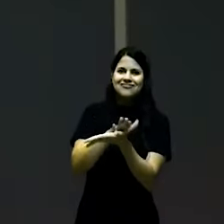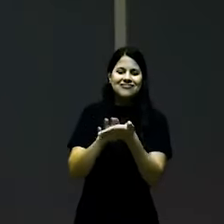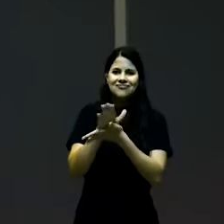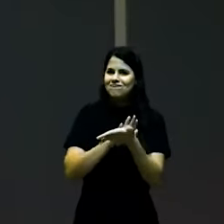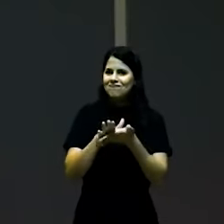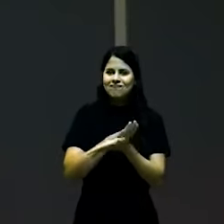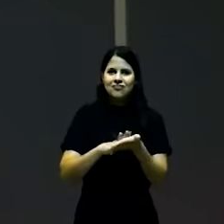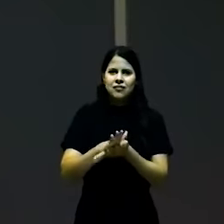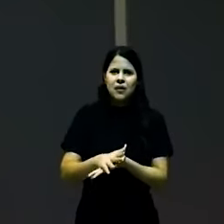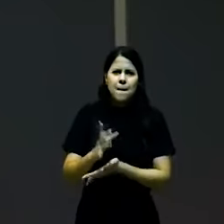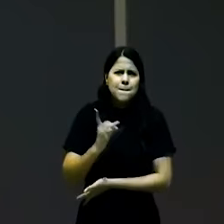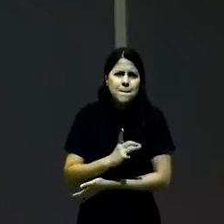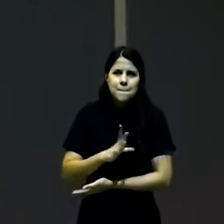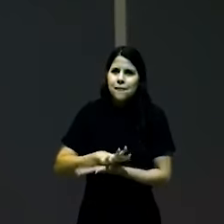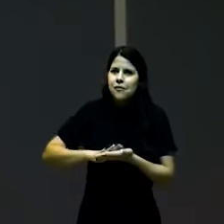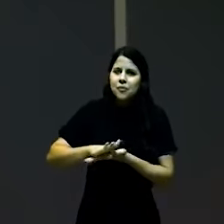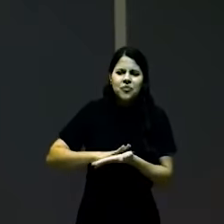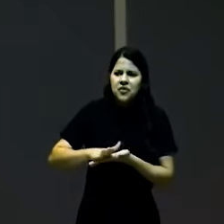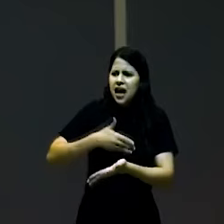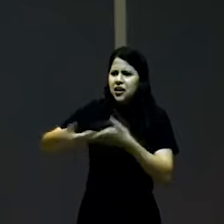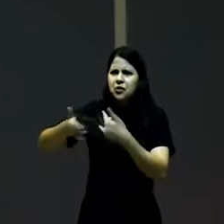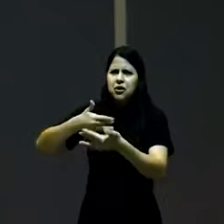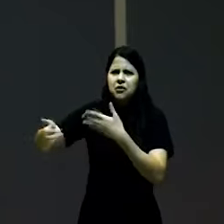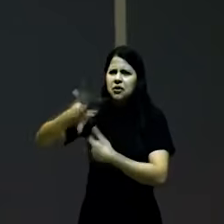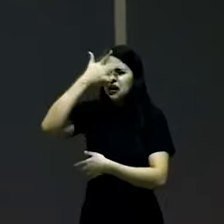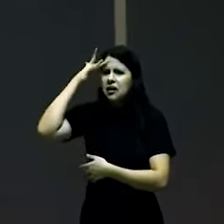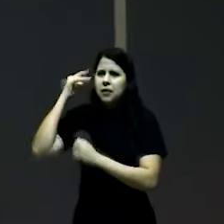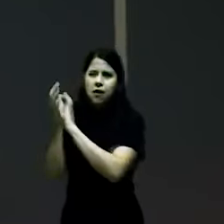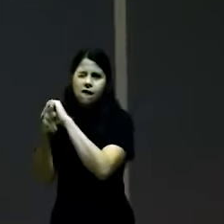Eu não temerei o que pode me fazer o homem.